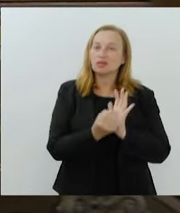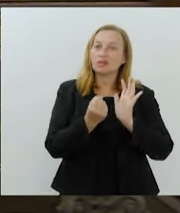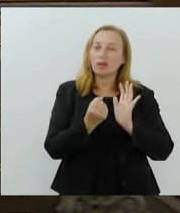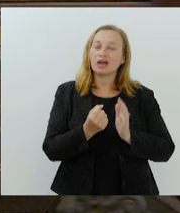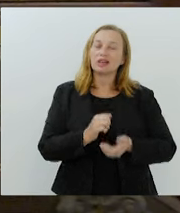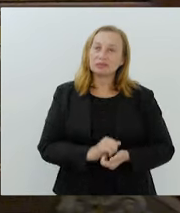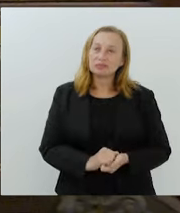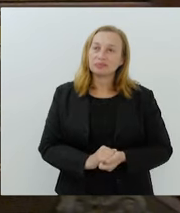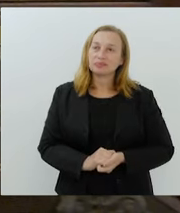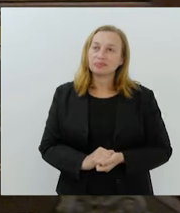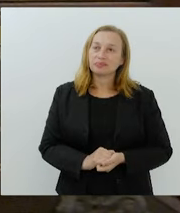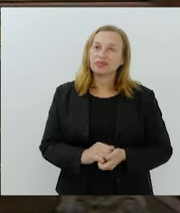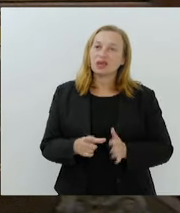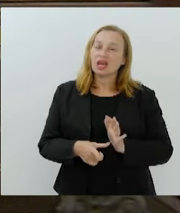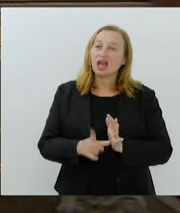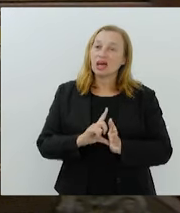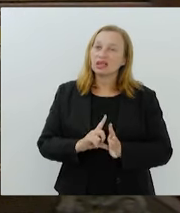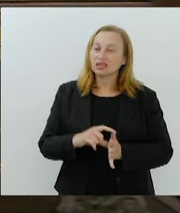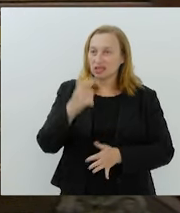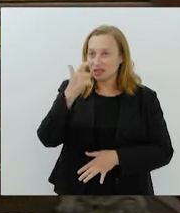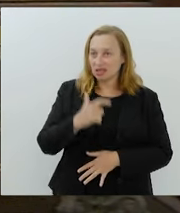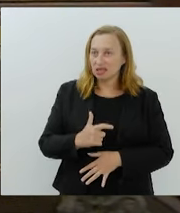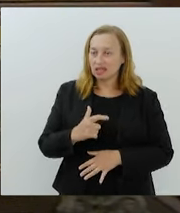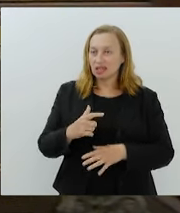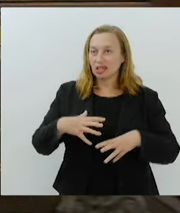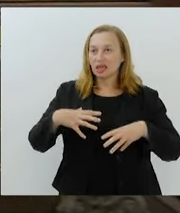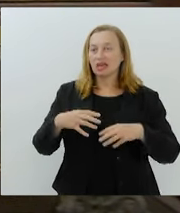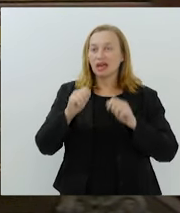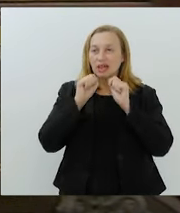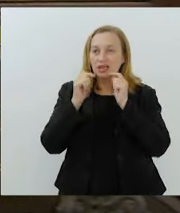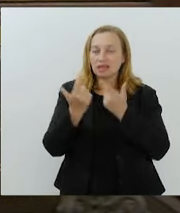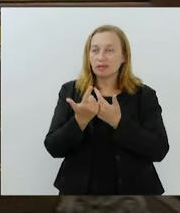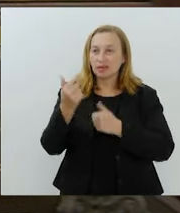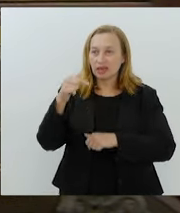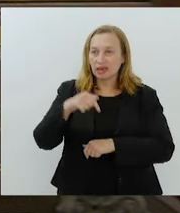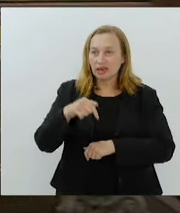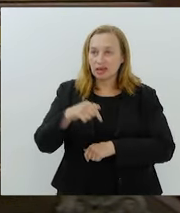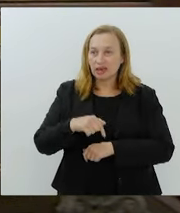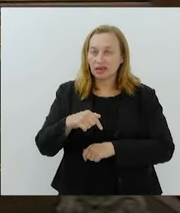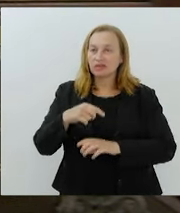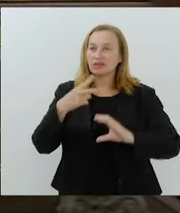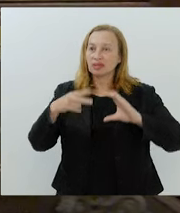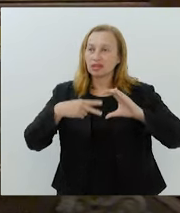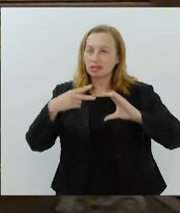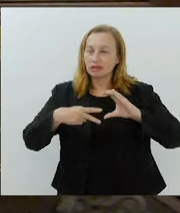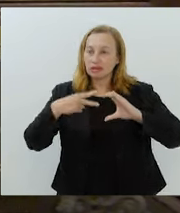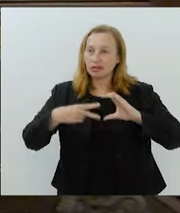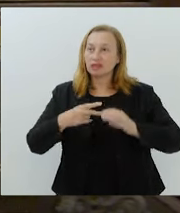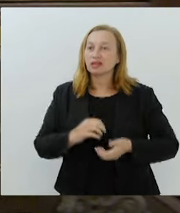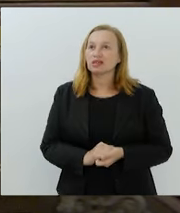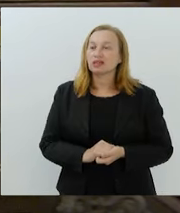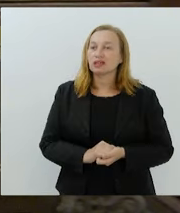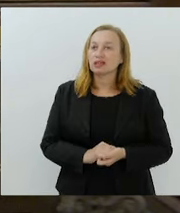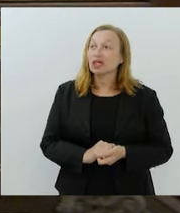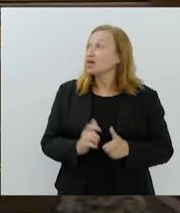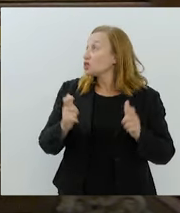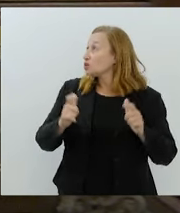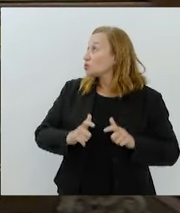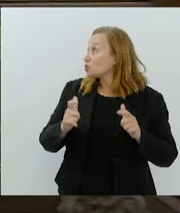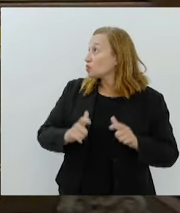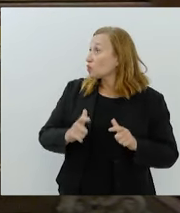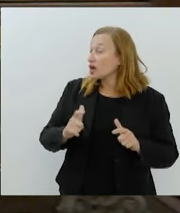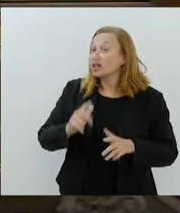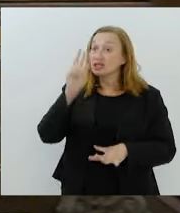distinção. Antes de ser Assembleia Legislativa, foi Câmara dos Deputados. Portanto, esse lugar está impregnado